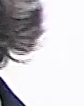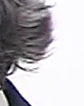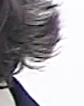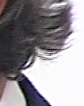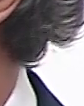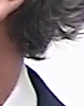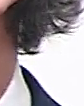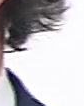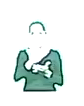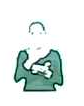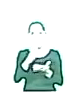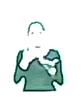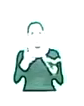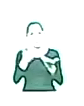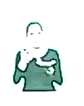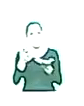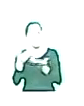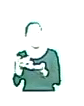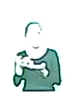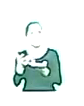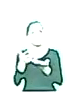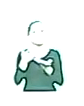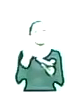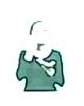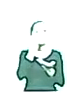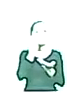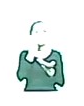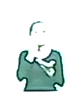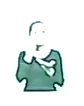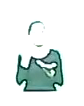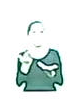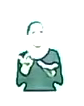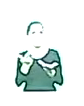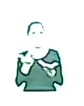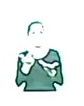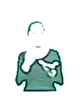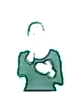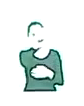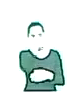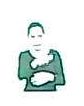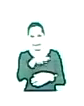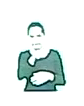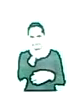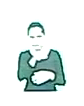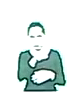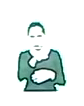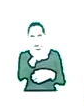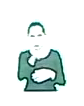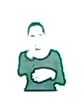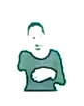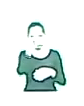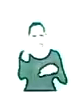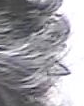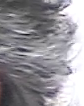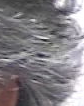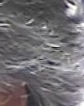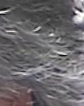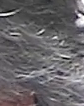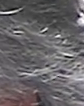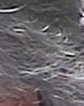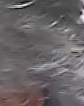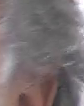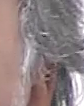dos pacientes que vieram a óbito tipo de tratamento e alimentação recebidos a ideia de verificar os óbitos